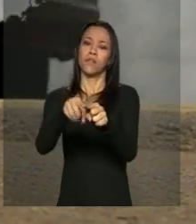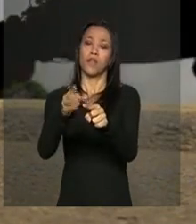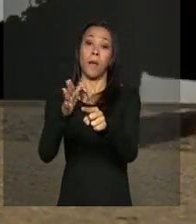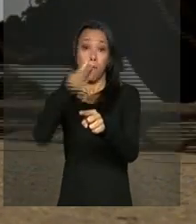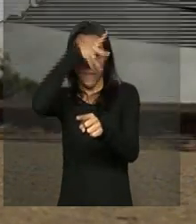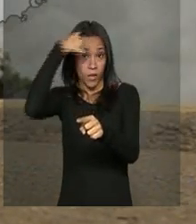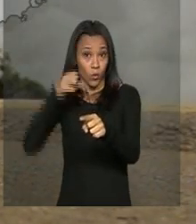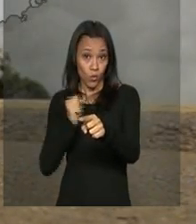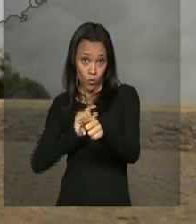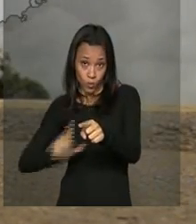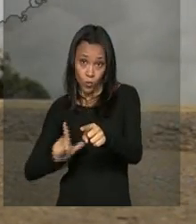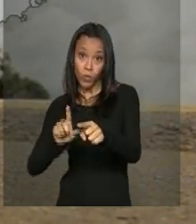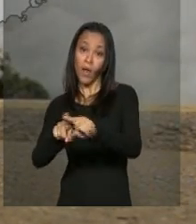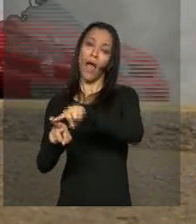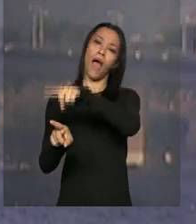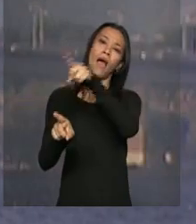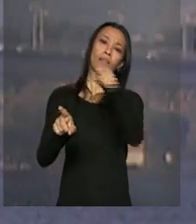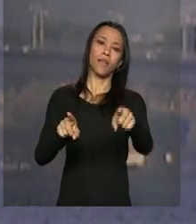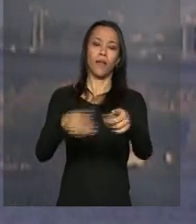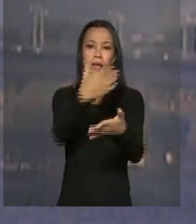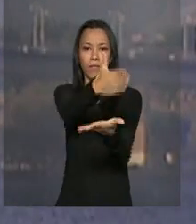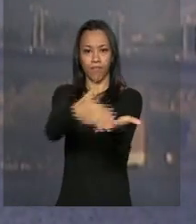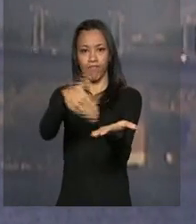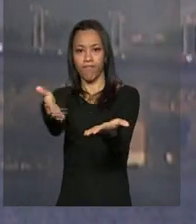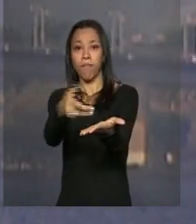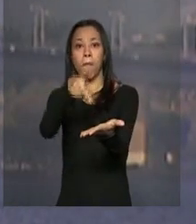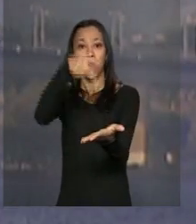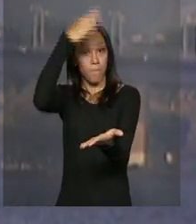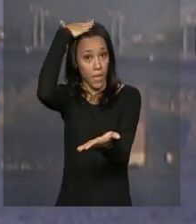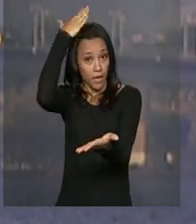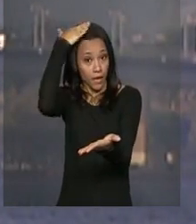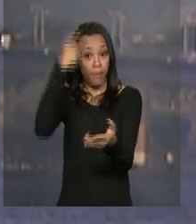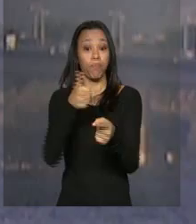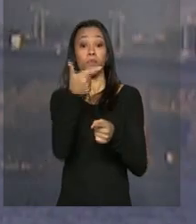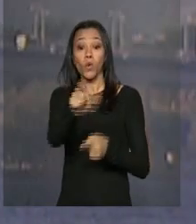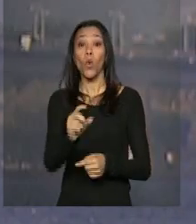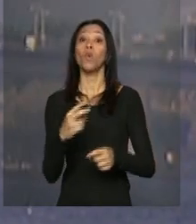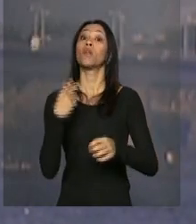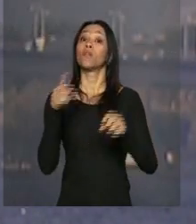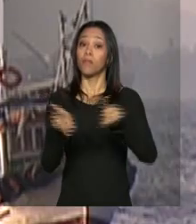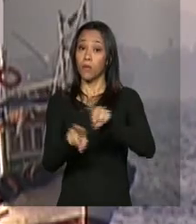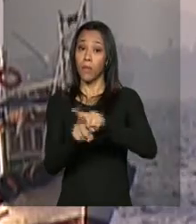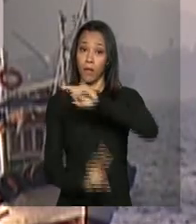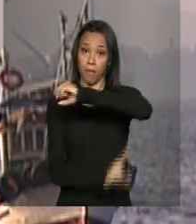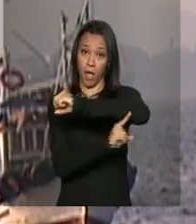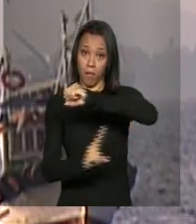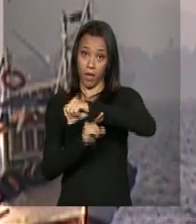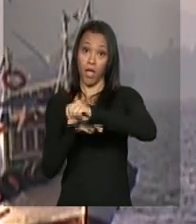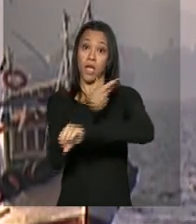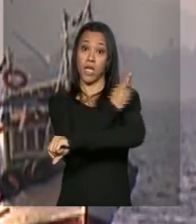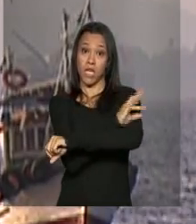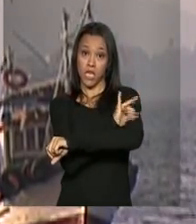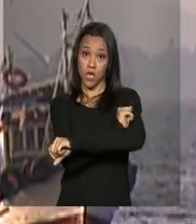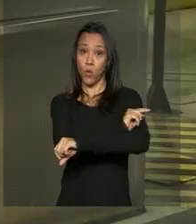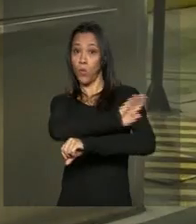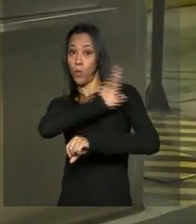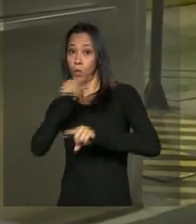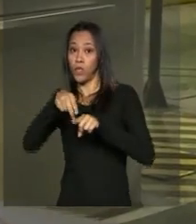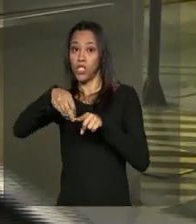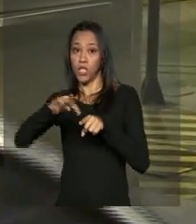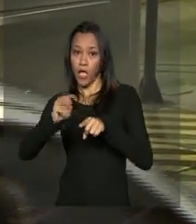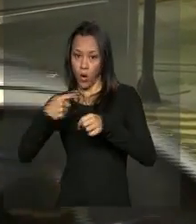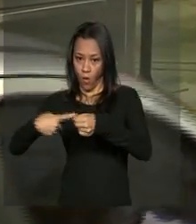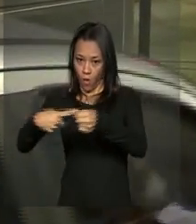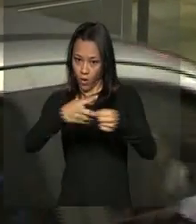Sul até a divisa com o Paraná. A ponte Rio-Niterói também voltou a ser concedida para a iniciativa privada.